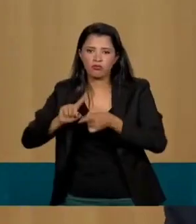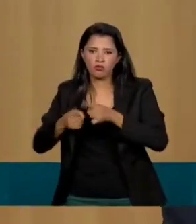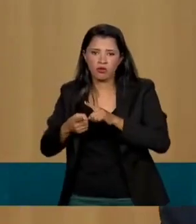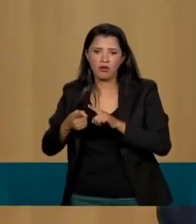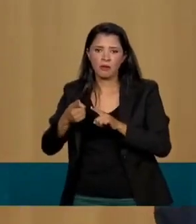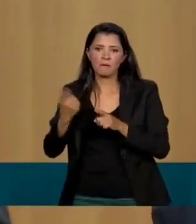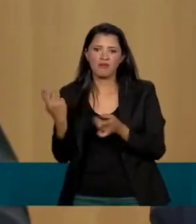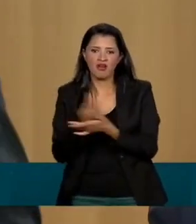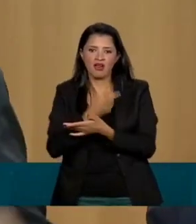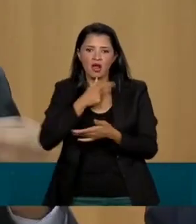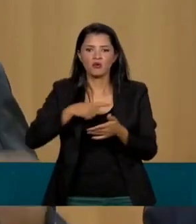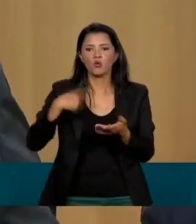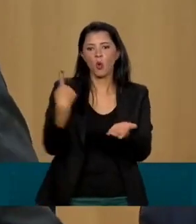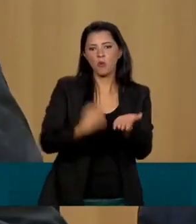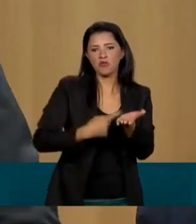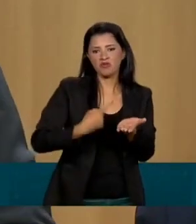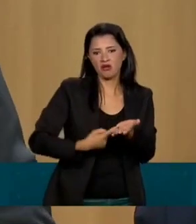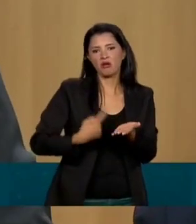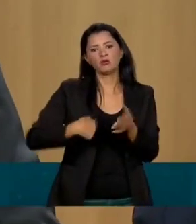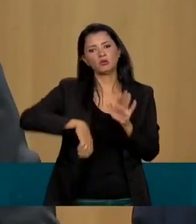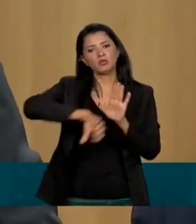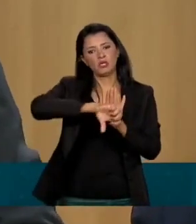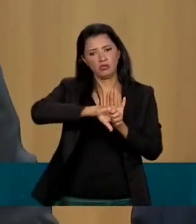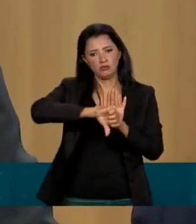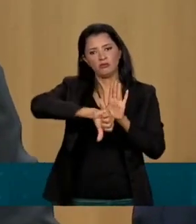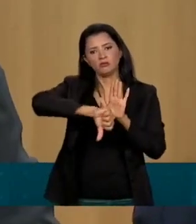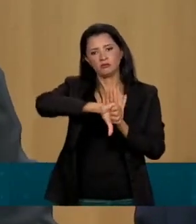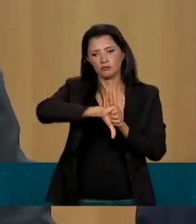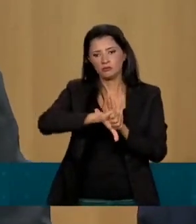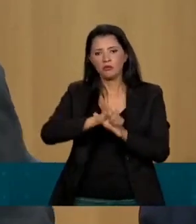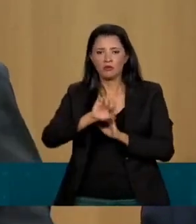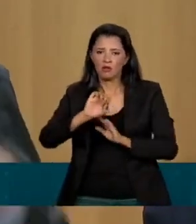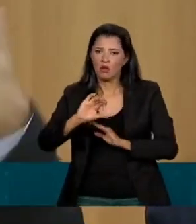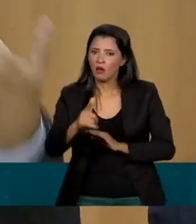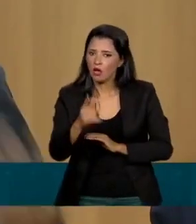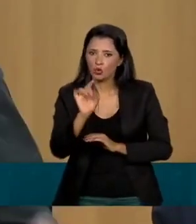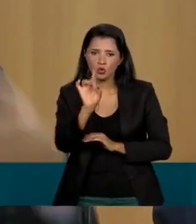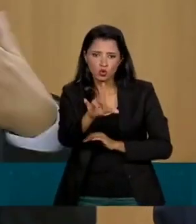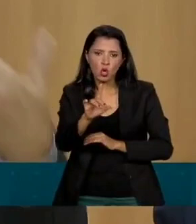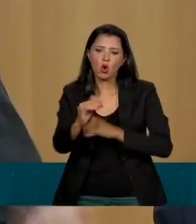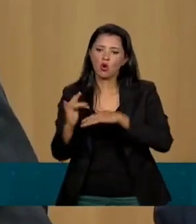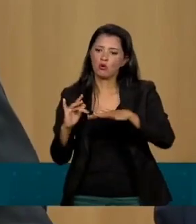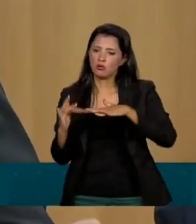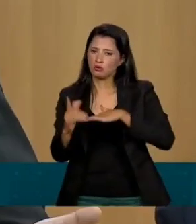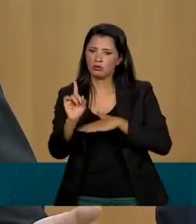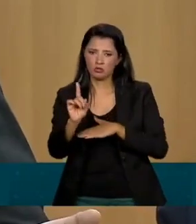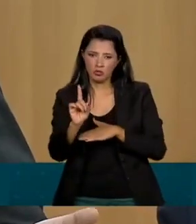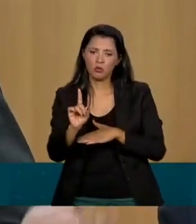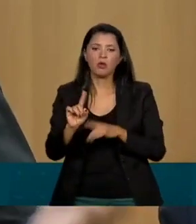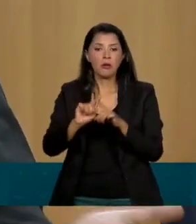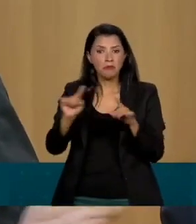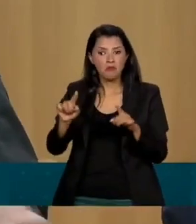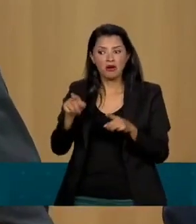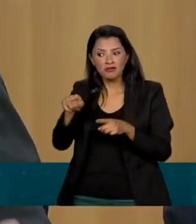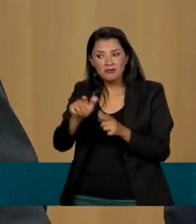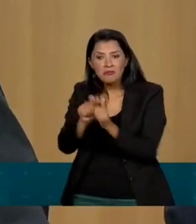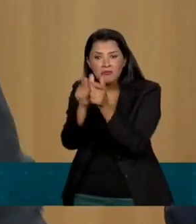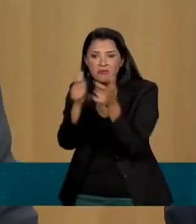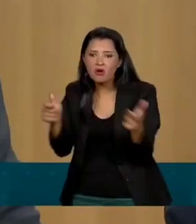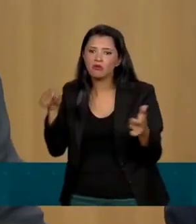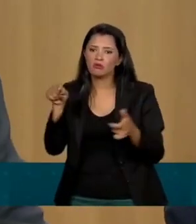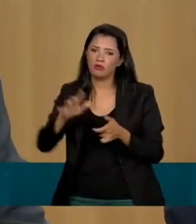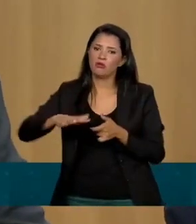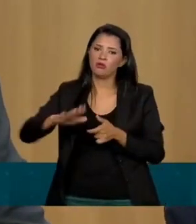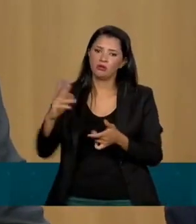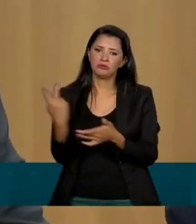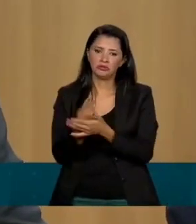Claro que não é apenas mediante as redes sociais, mas muito fortemente pelas redes